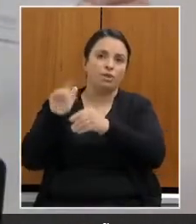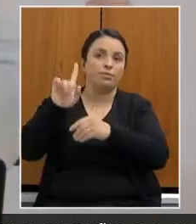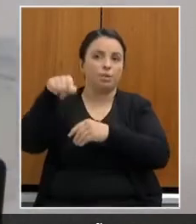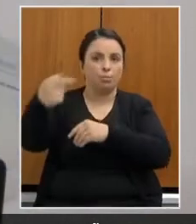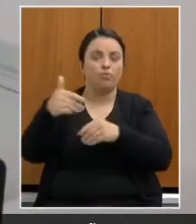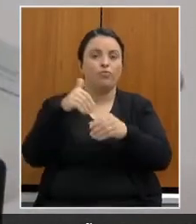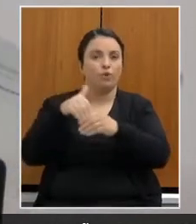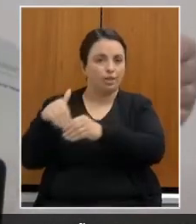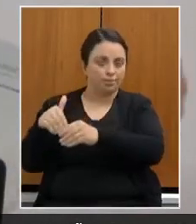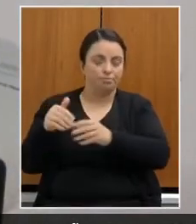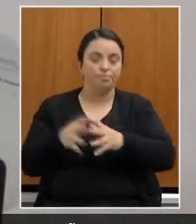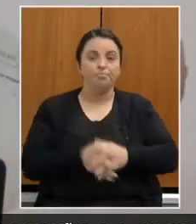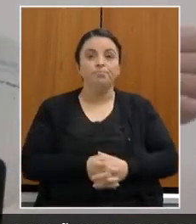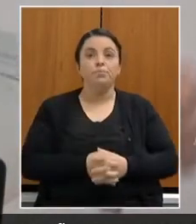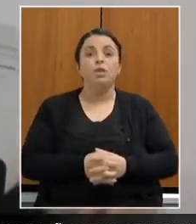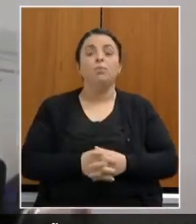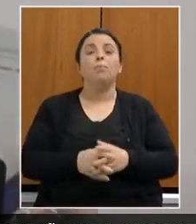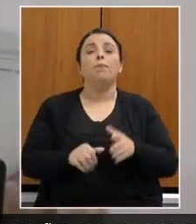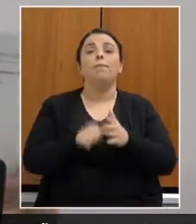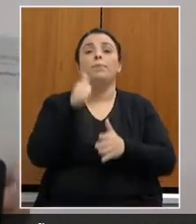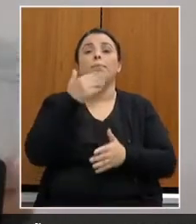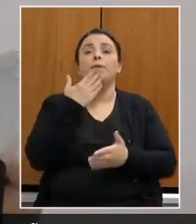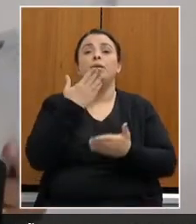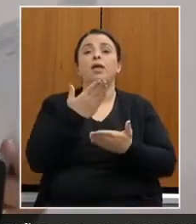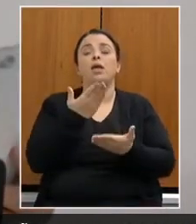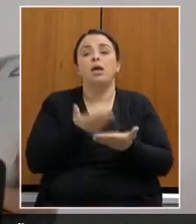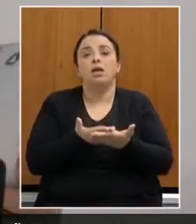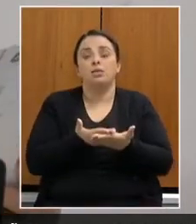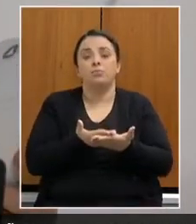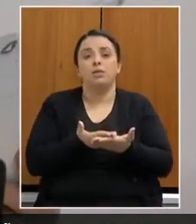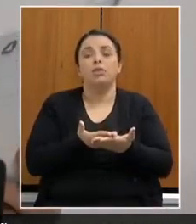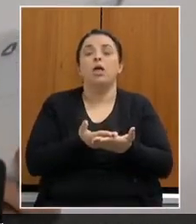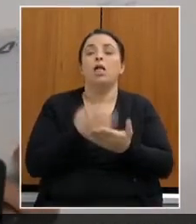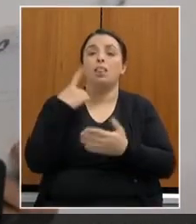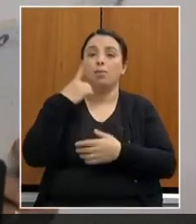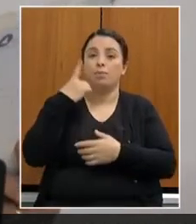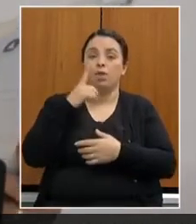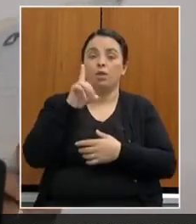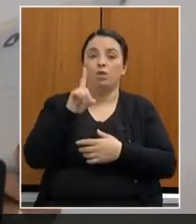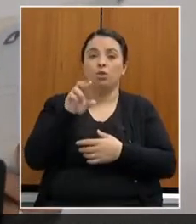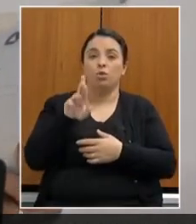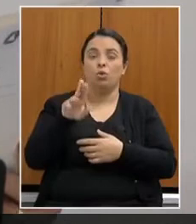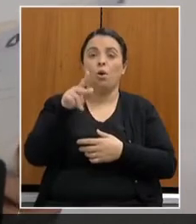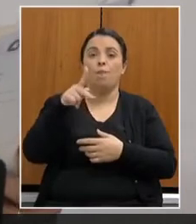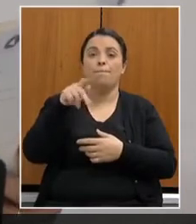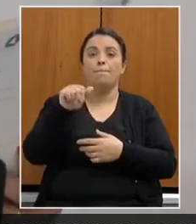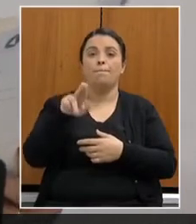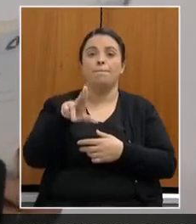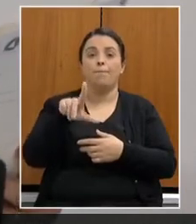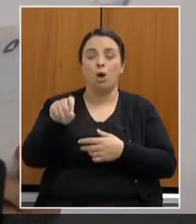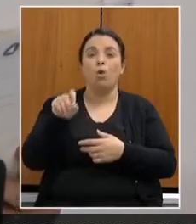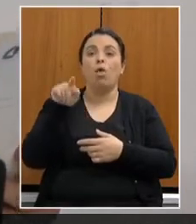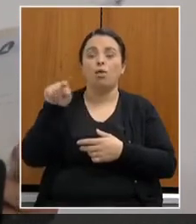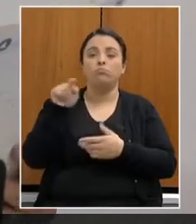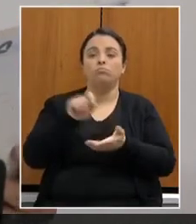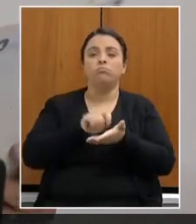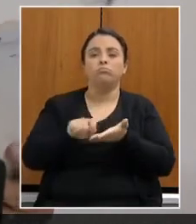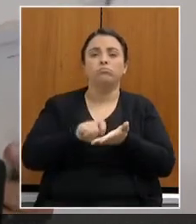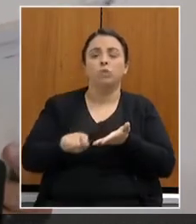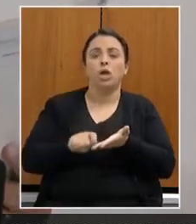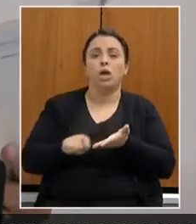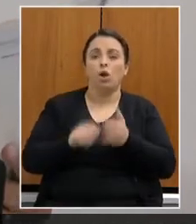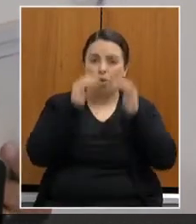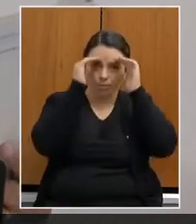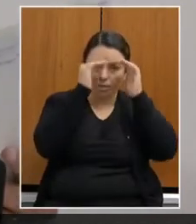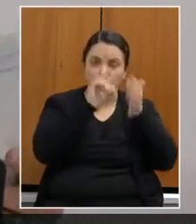primeiro requerimento deputado doutor Paulo o deputado que subscreve é que nos termos do artigo